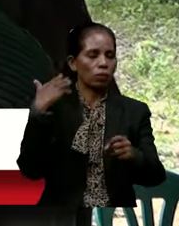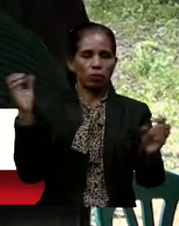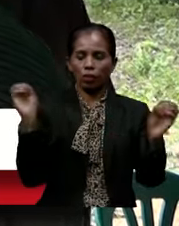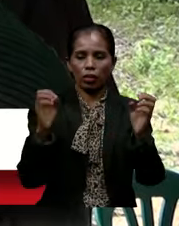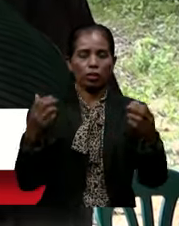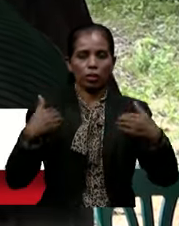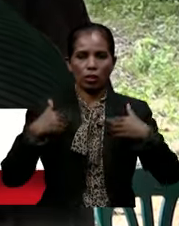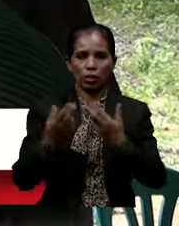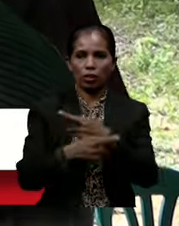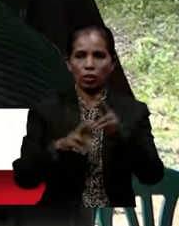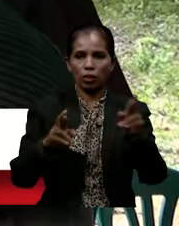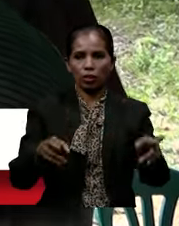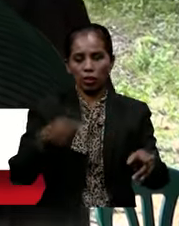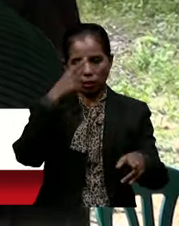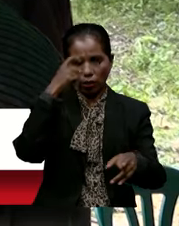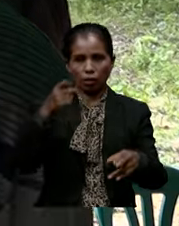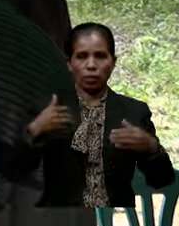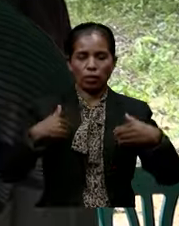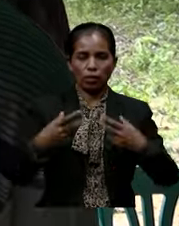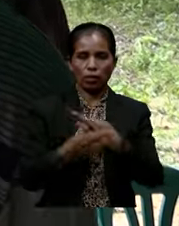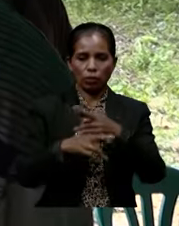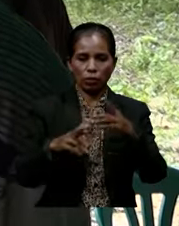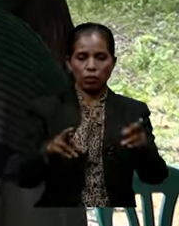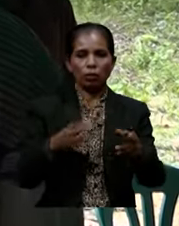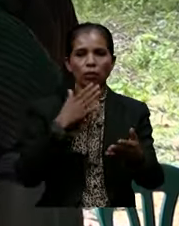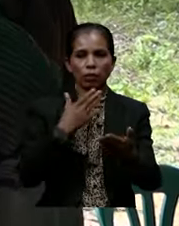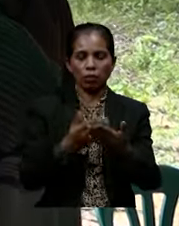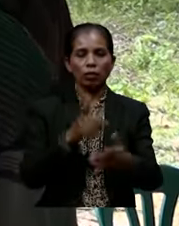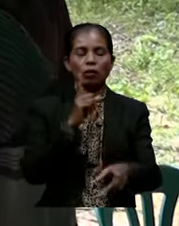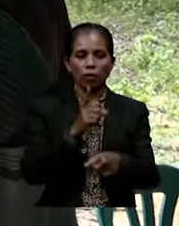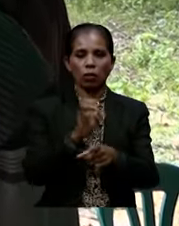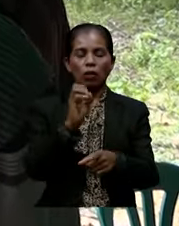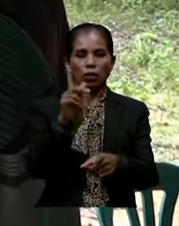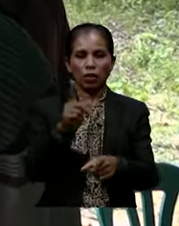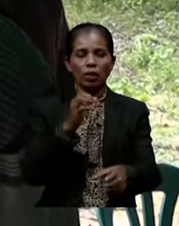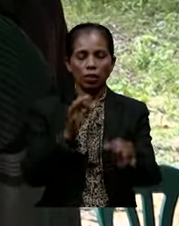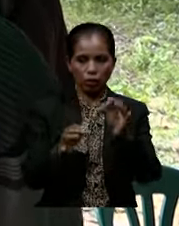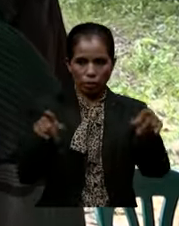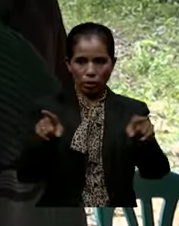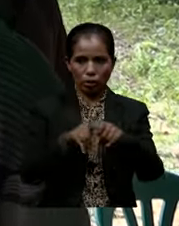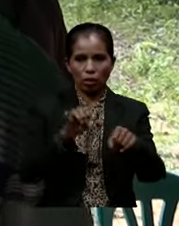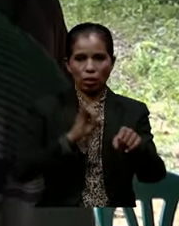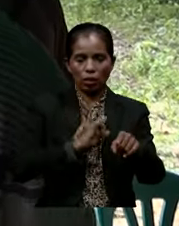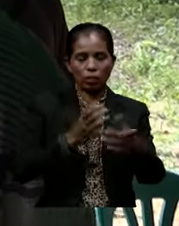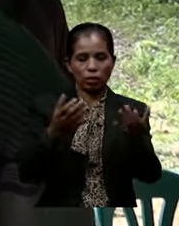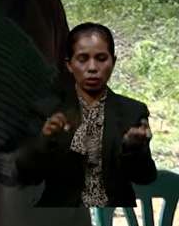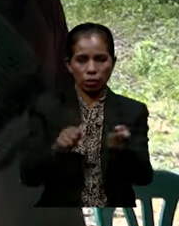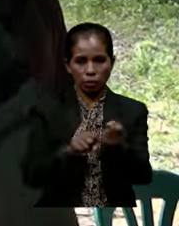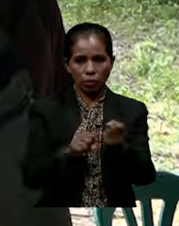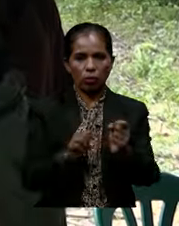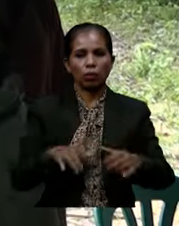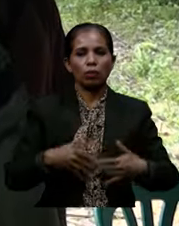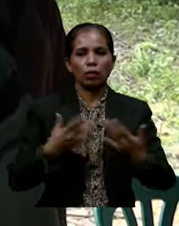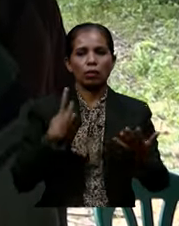be sire dia ne ne grante ta ia resultado dia ne mo hau he pande tanto loson se kona sa ne hau su ia suporta o insa para